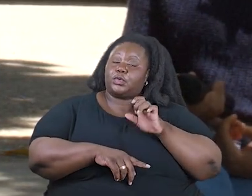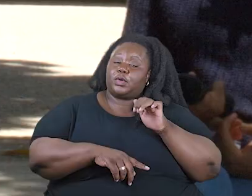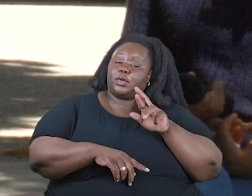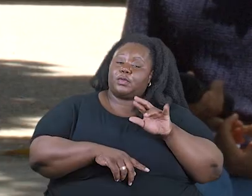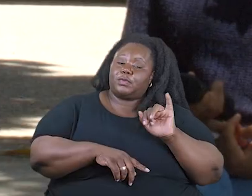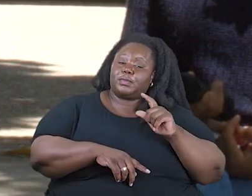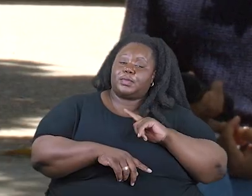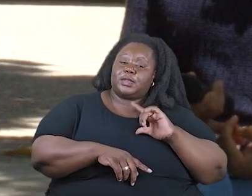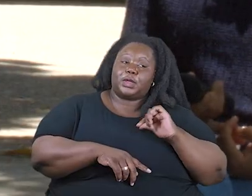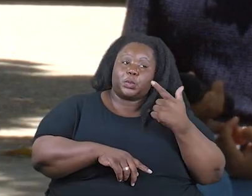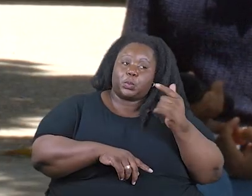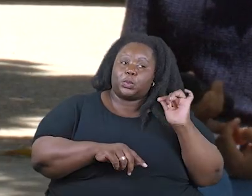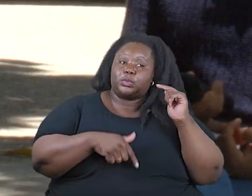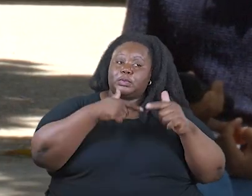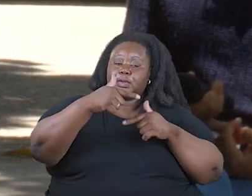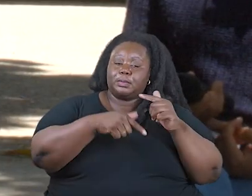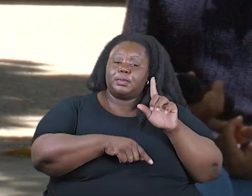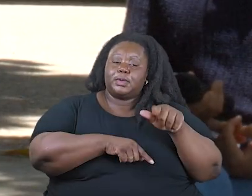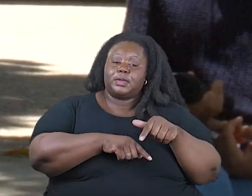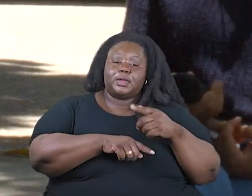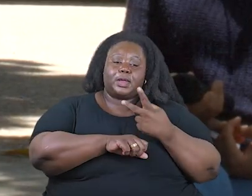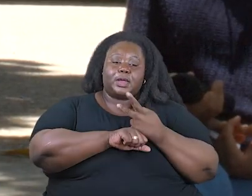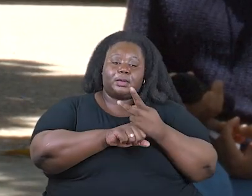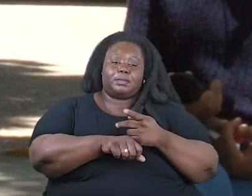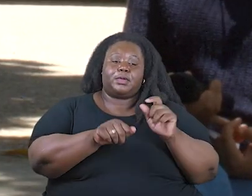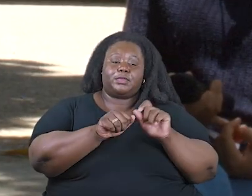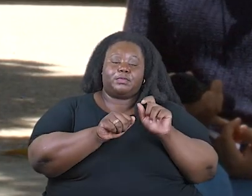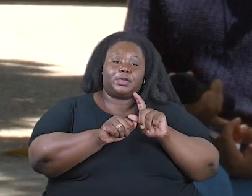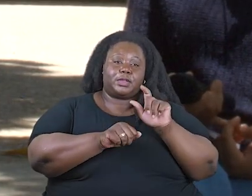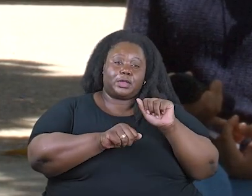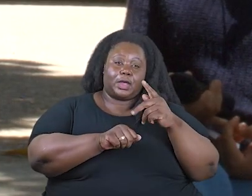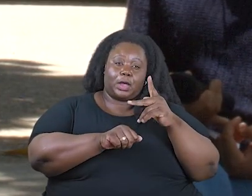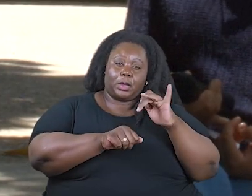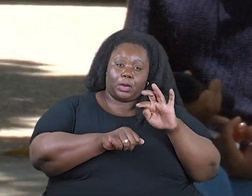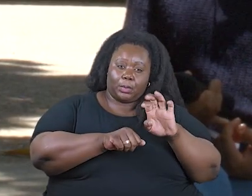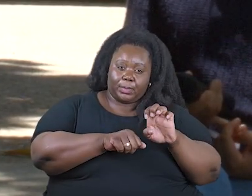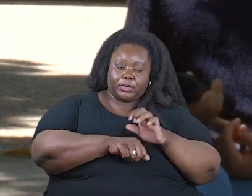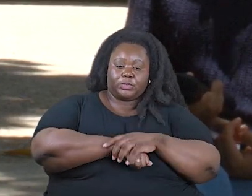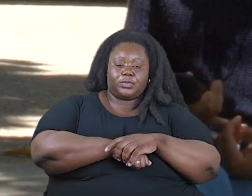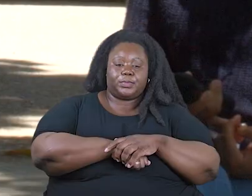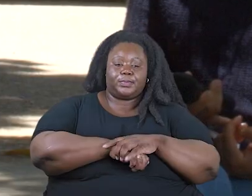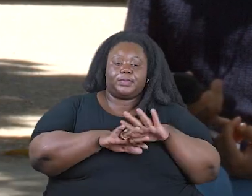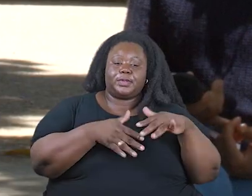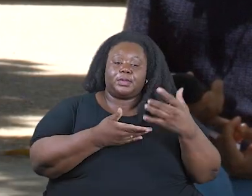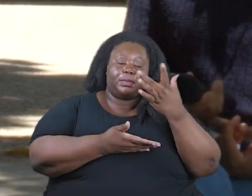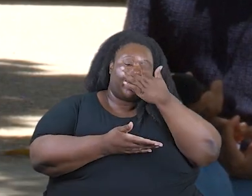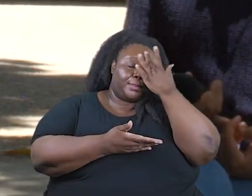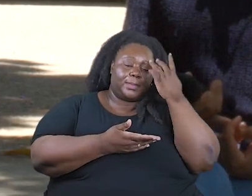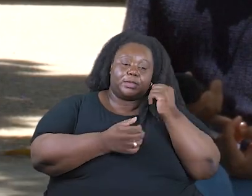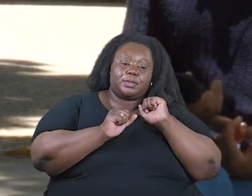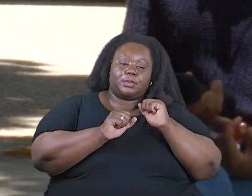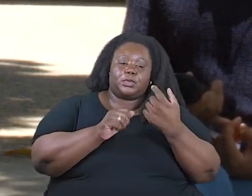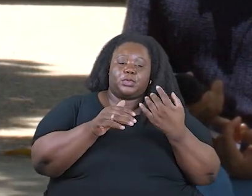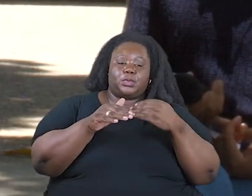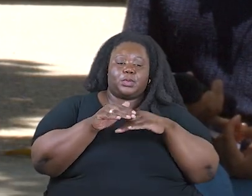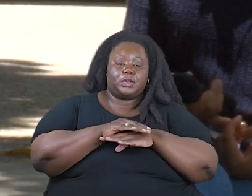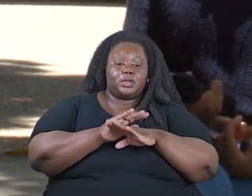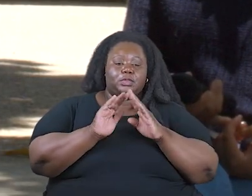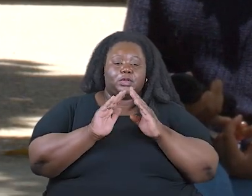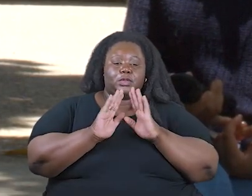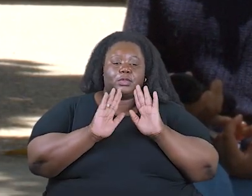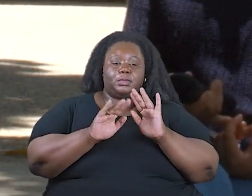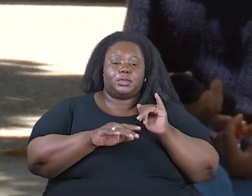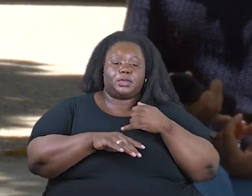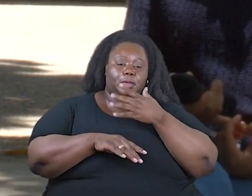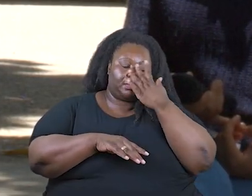efêmero. Ele tem um outro múltiplo que é um busto feito em alpiste. Então, a pessoa pode guardar dentro de